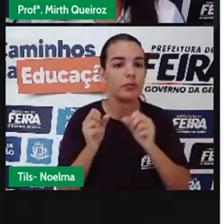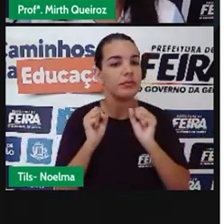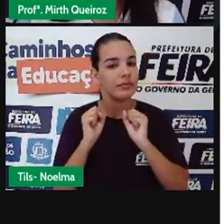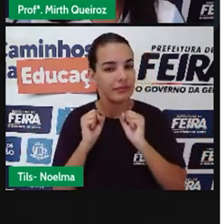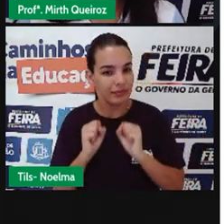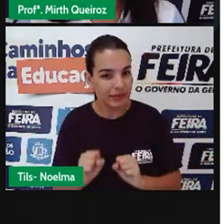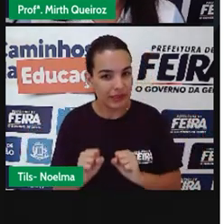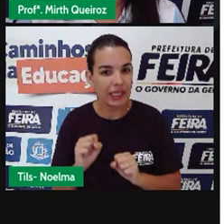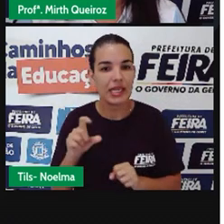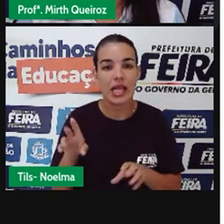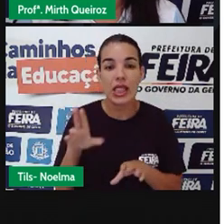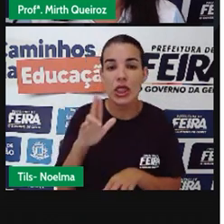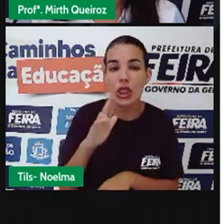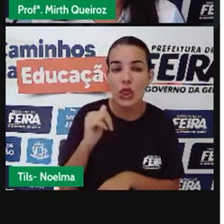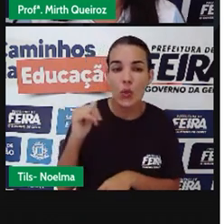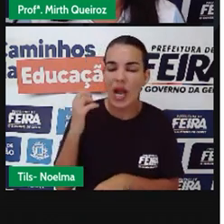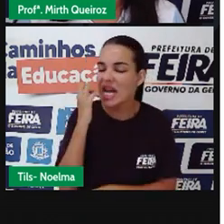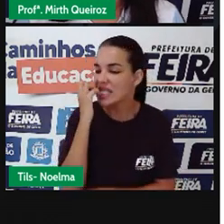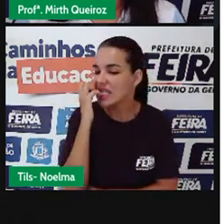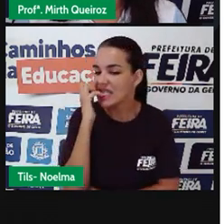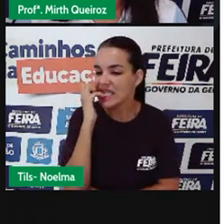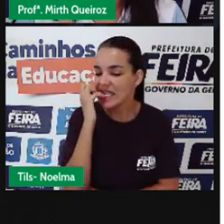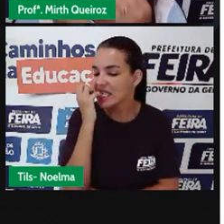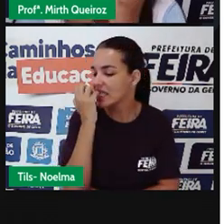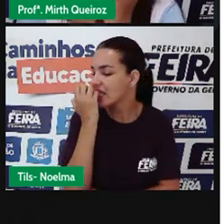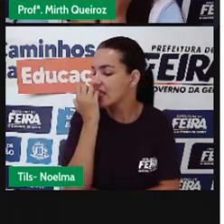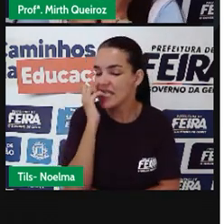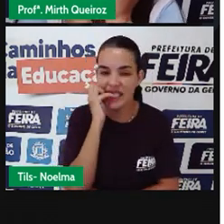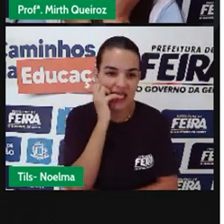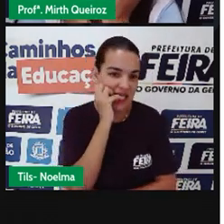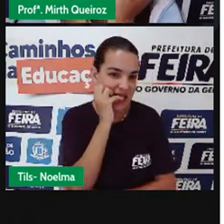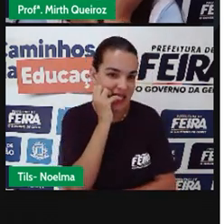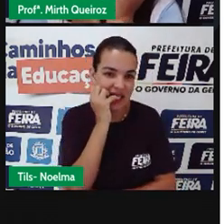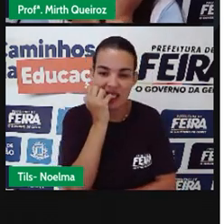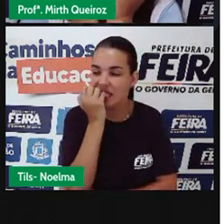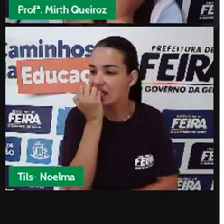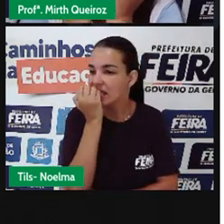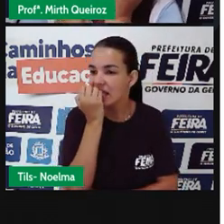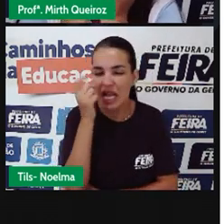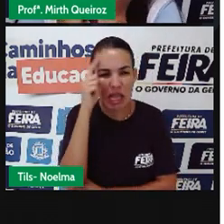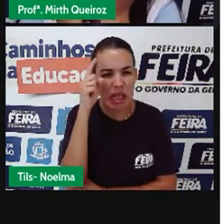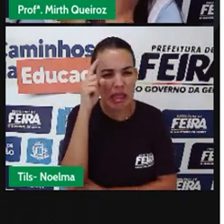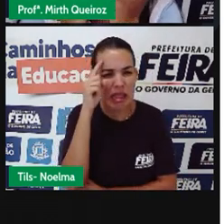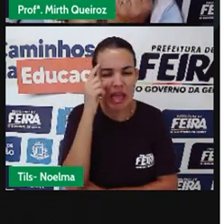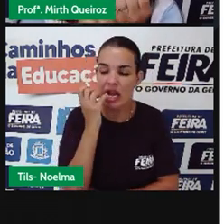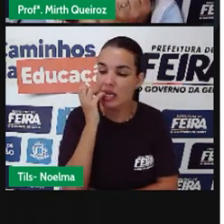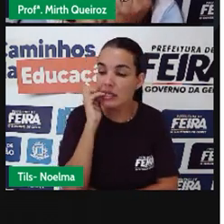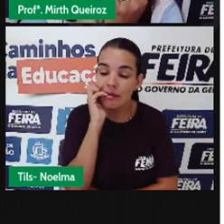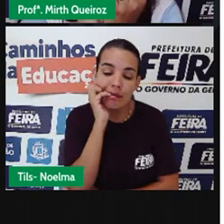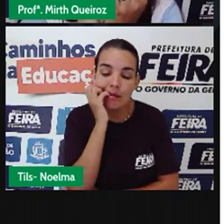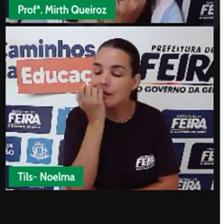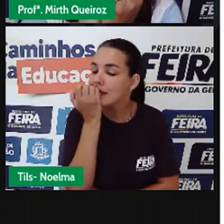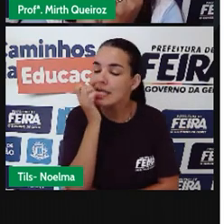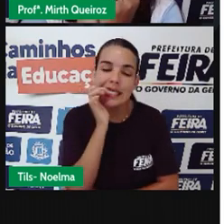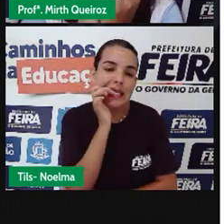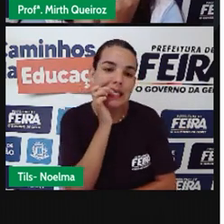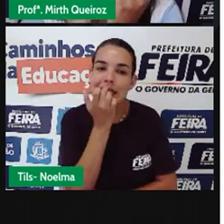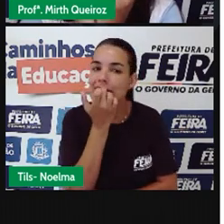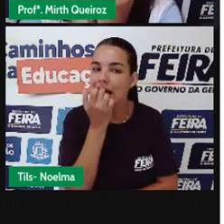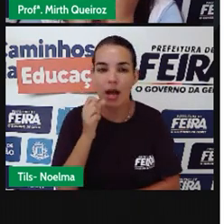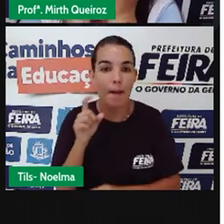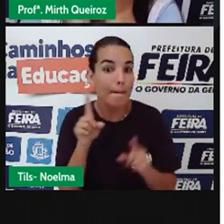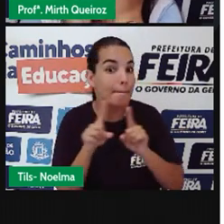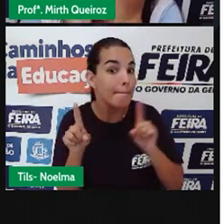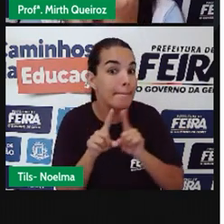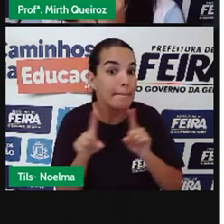e nunca poeira azul existe uma mania de Tá linda amiga chegar